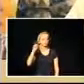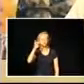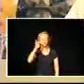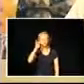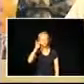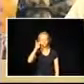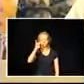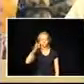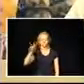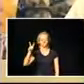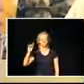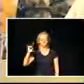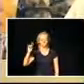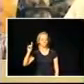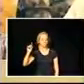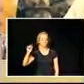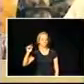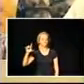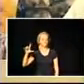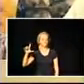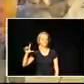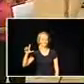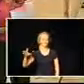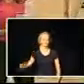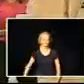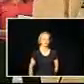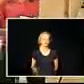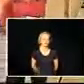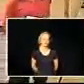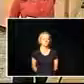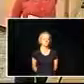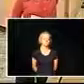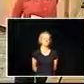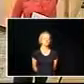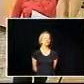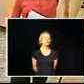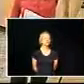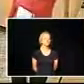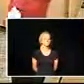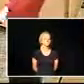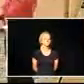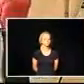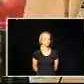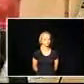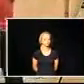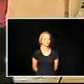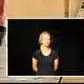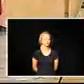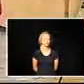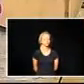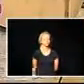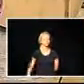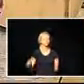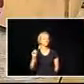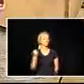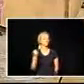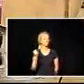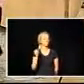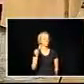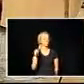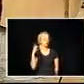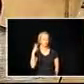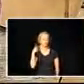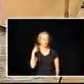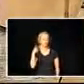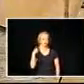Vidal. Tá. 1, 2, 3, 4, 5, 6, 7, 8 vereadores inscritos. Vereador Poliana,